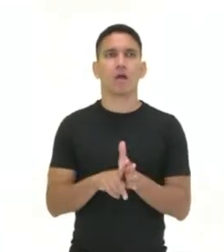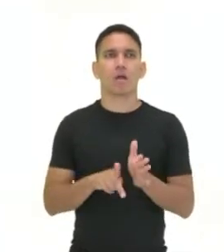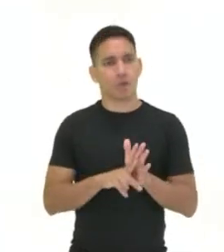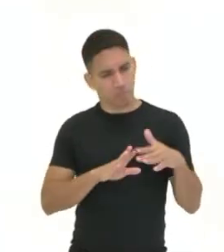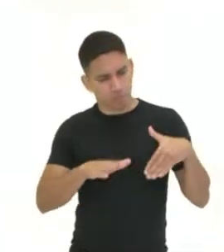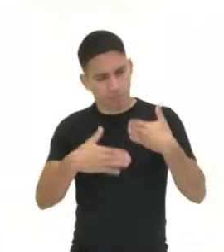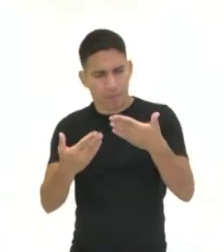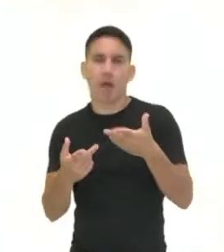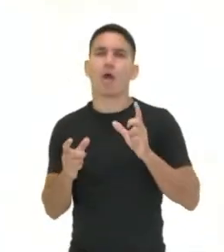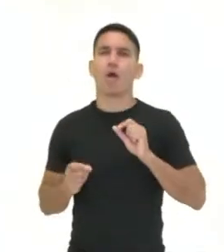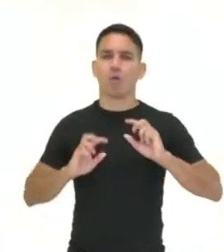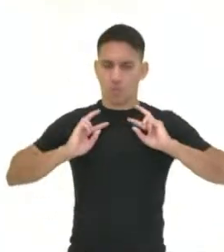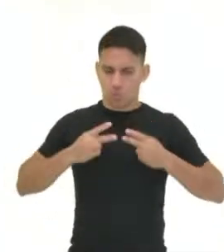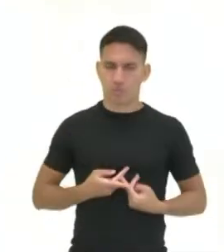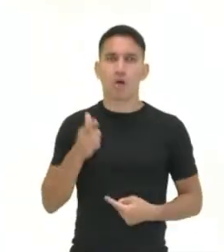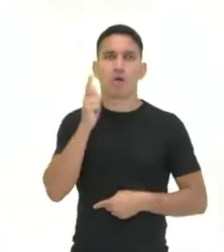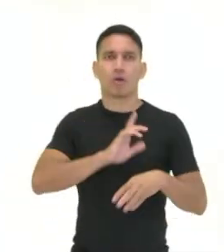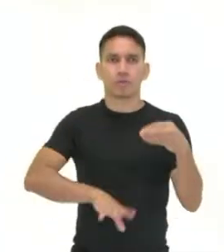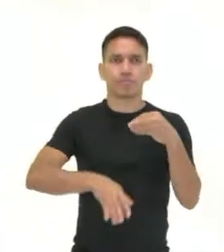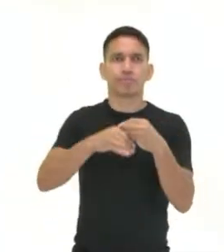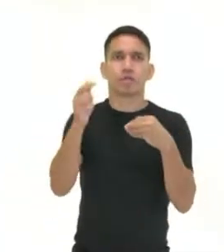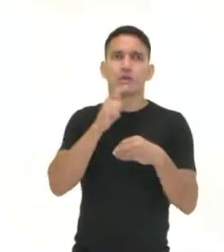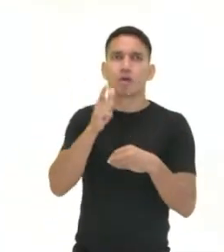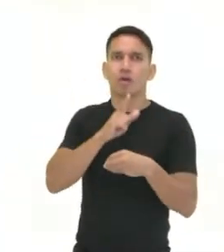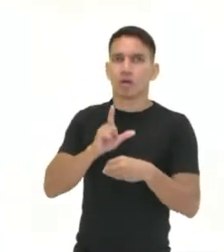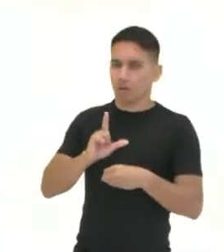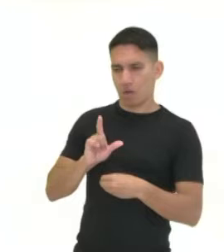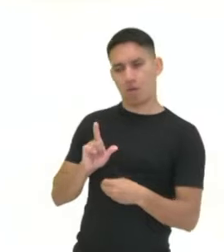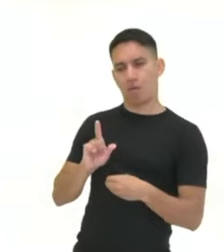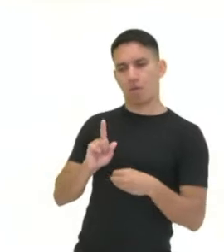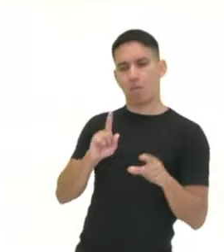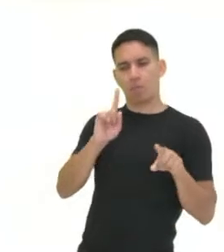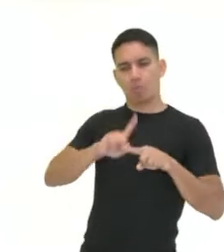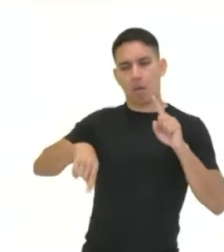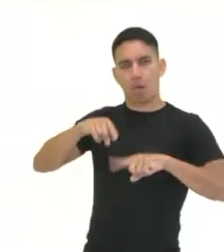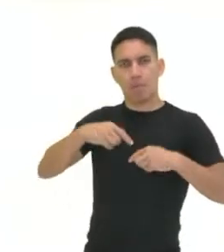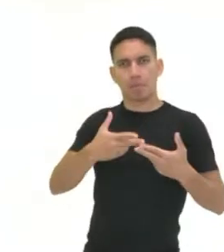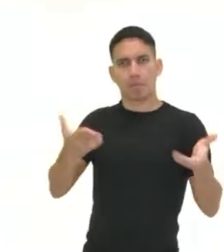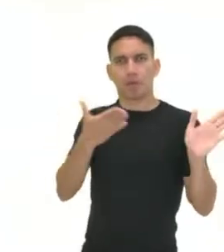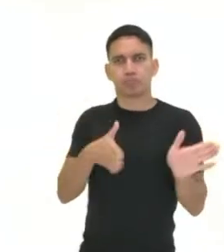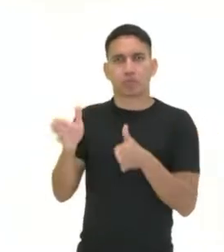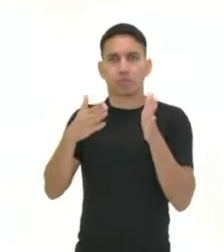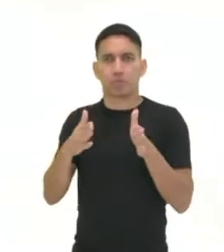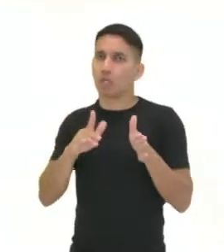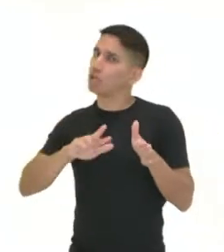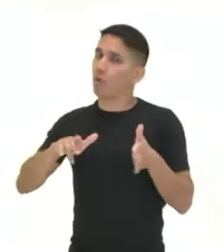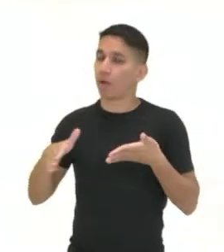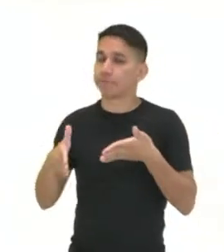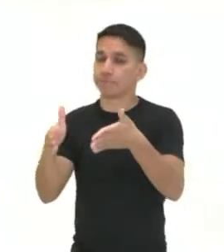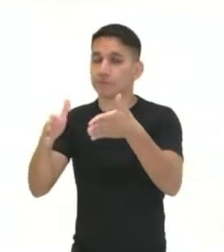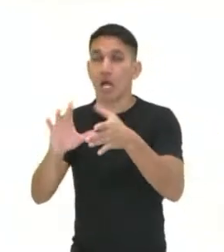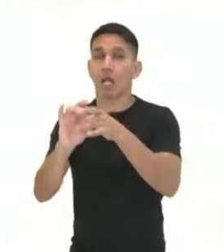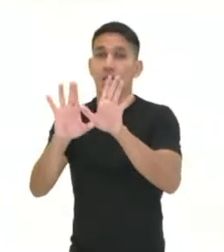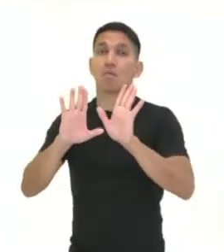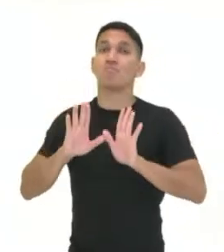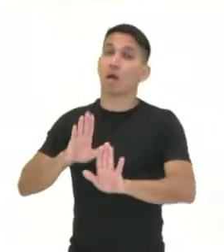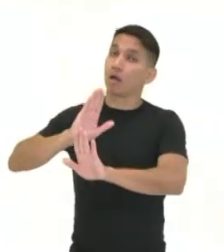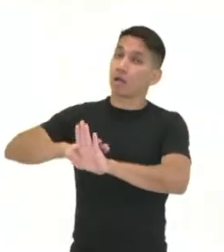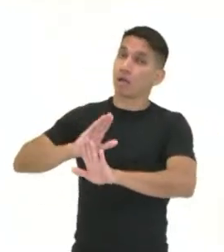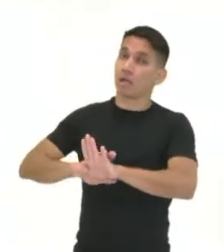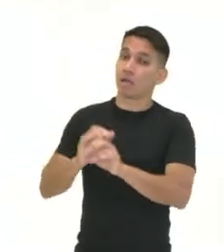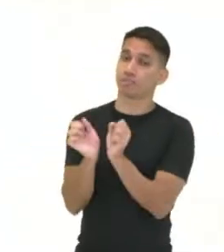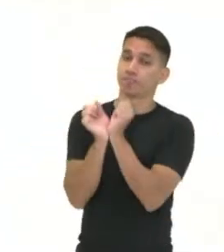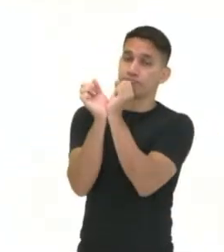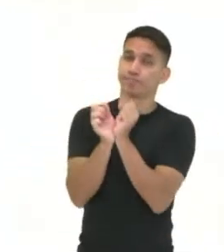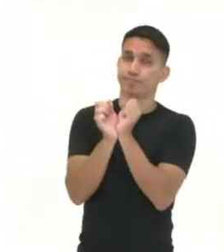acrescida que torne o homem capaz de produzir excedentes sobre o consumo não conduz à liberdade, mas à escravidão e às guerras de